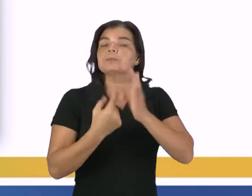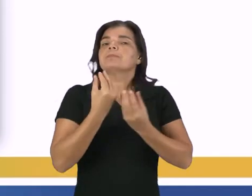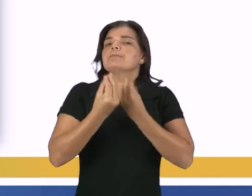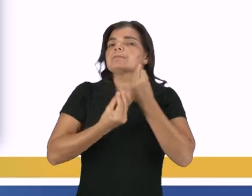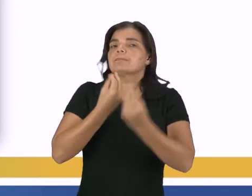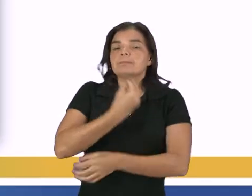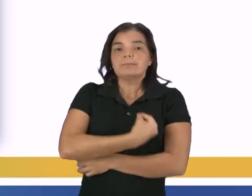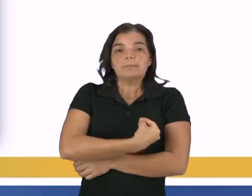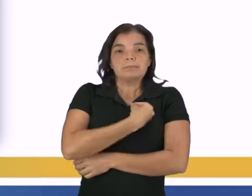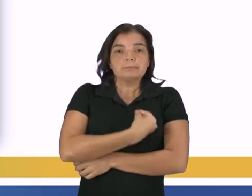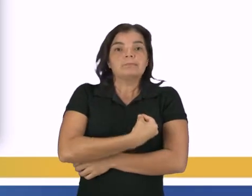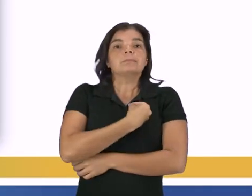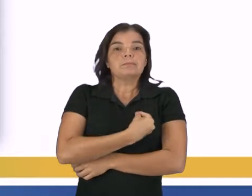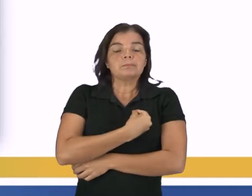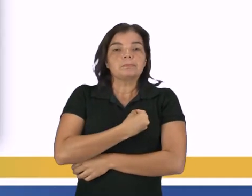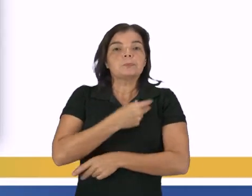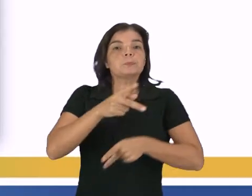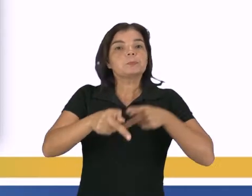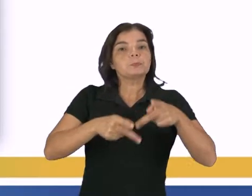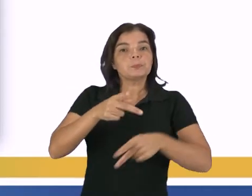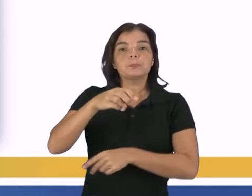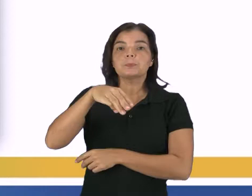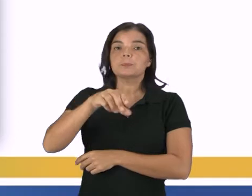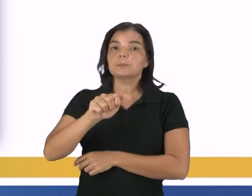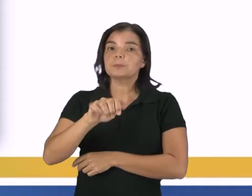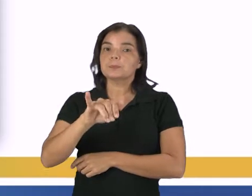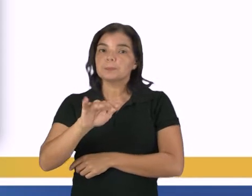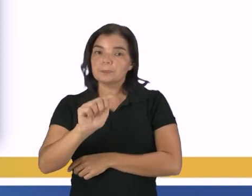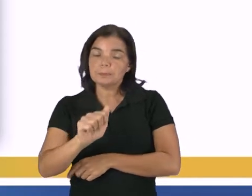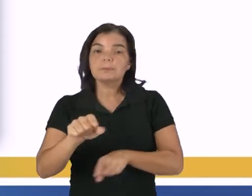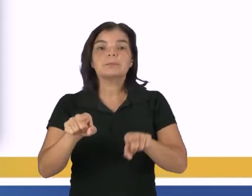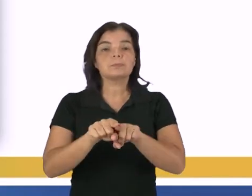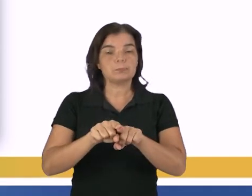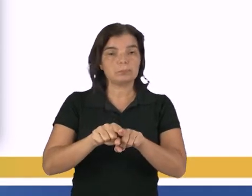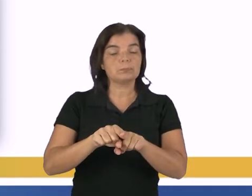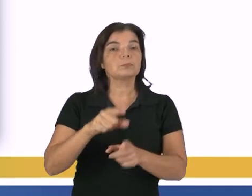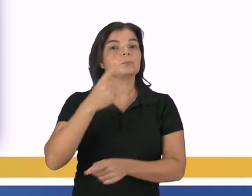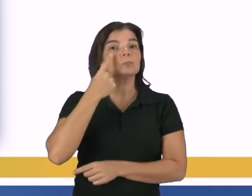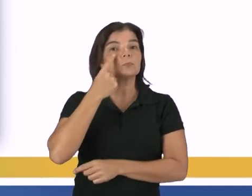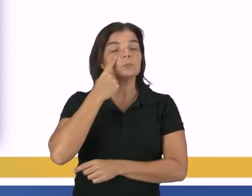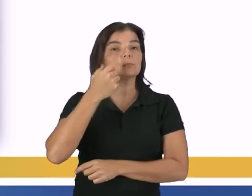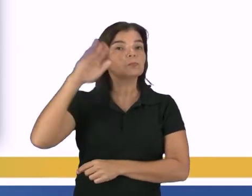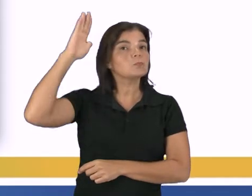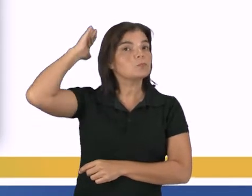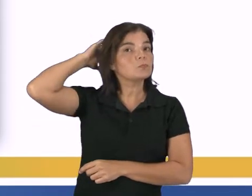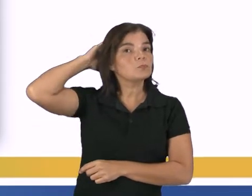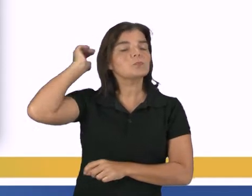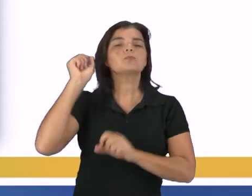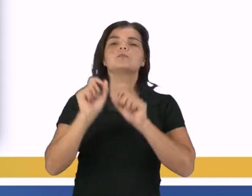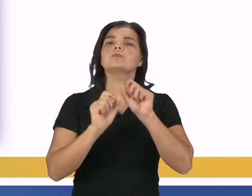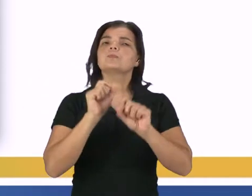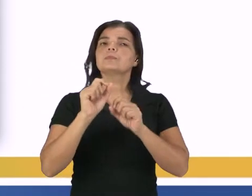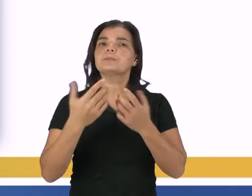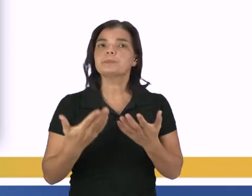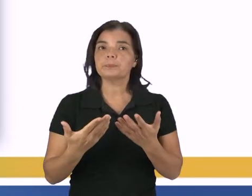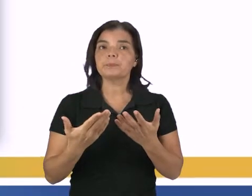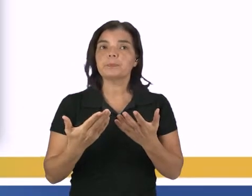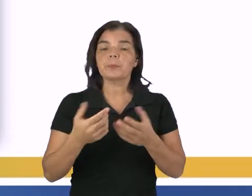como que vivia a civilização maia. A gente tem ali atrás uma espécie